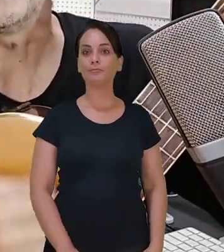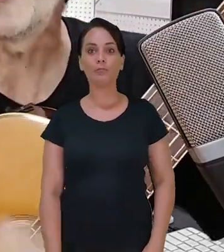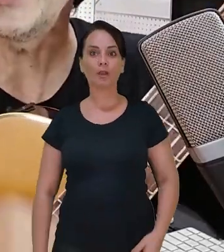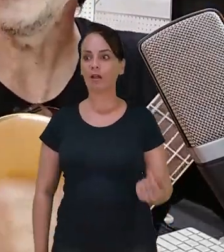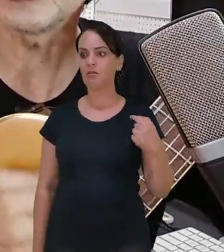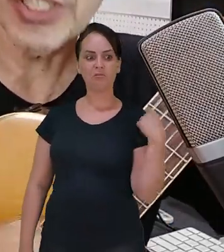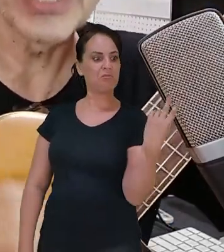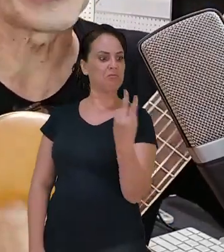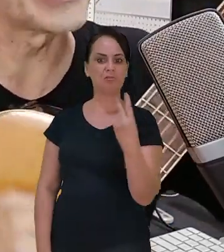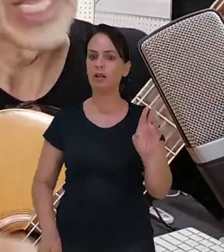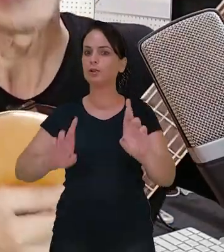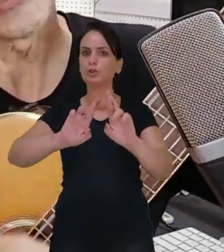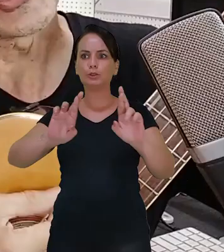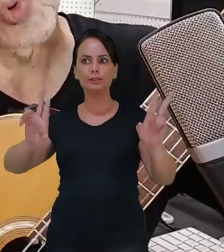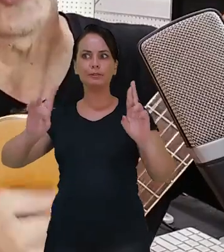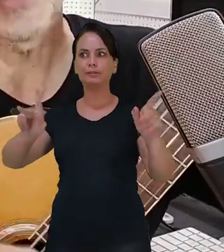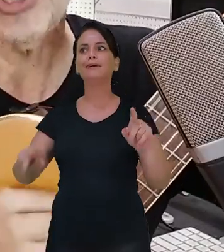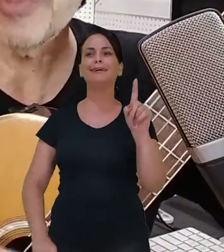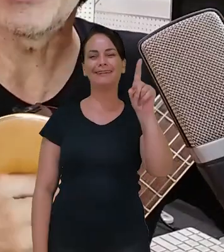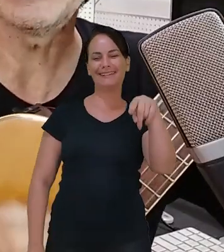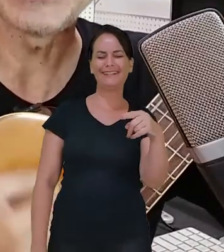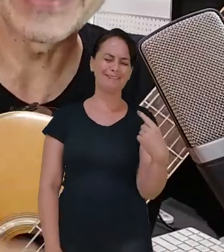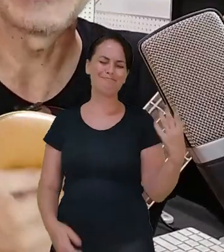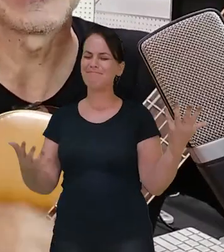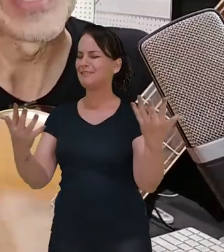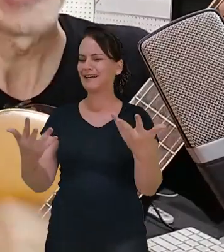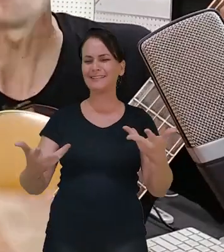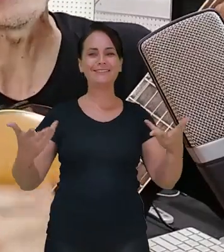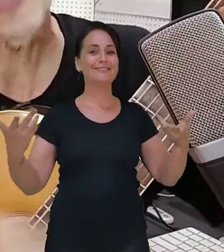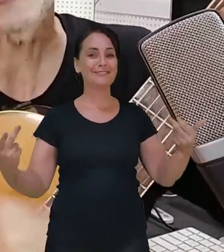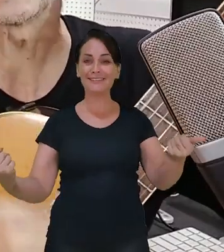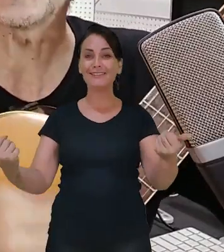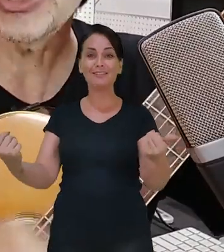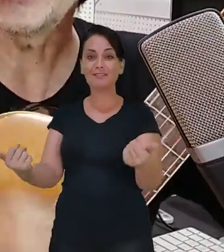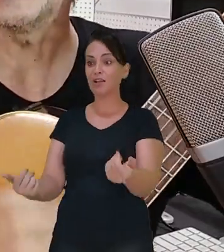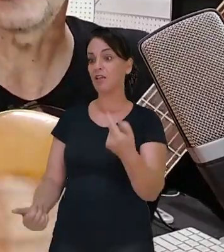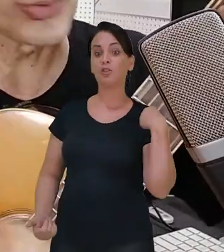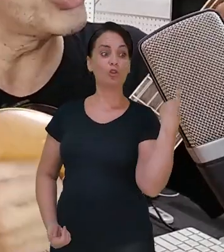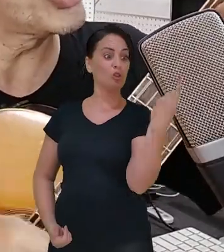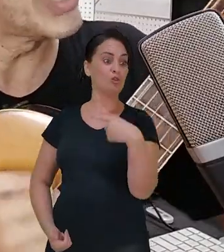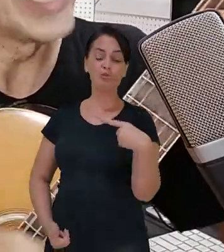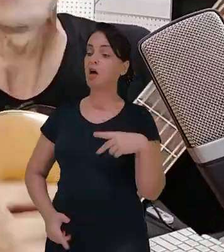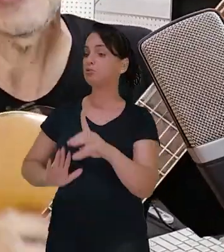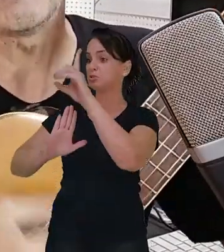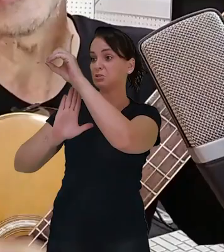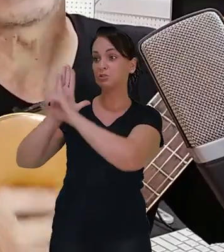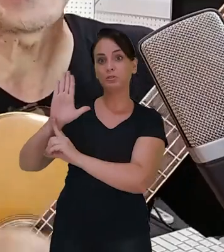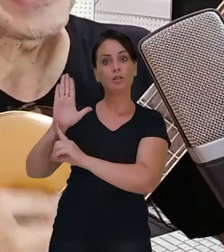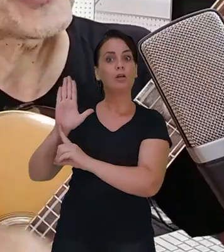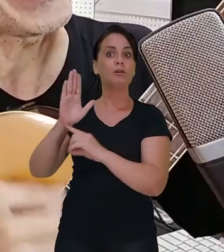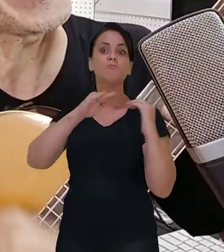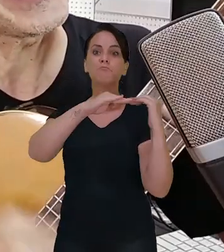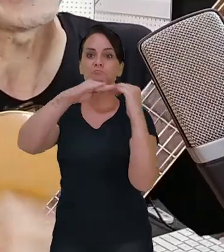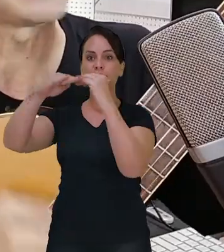Somos diferentes, isto é demais. Mas nossos direitos devem